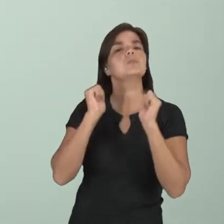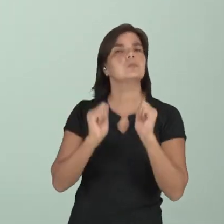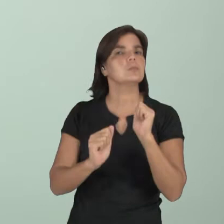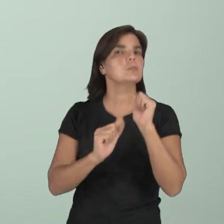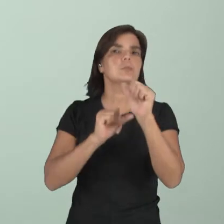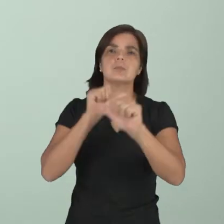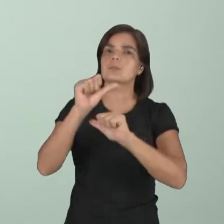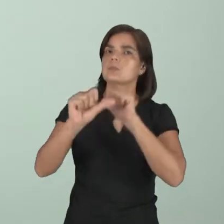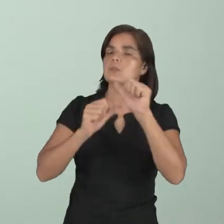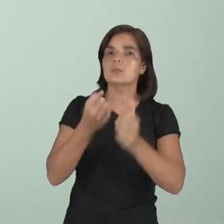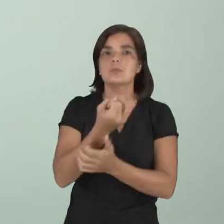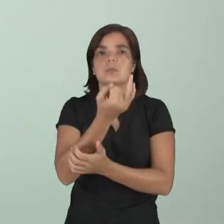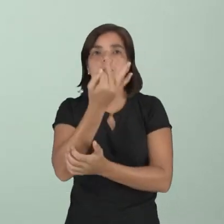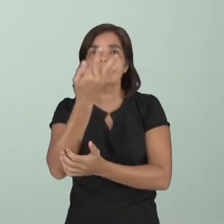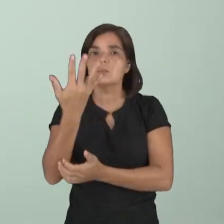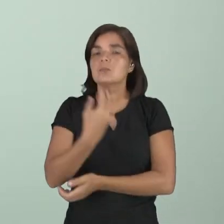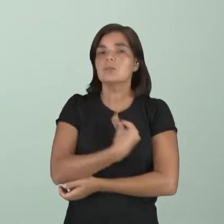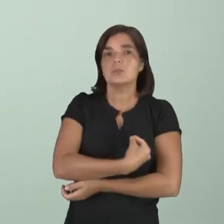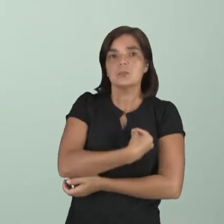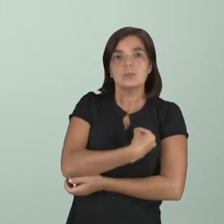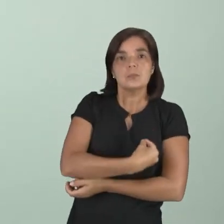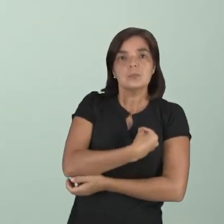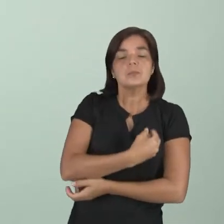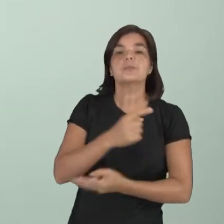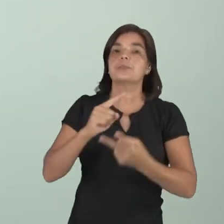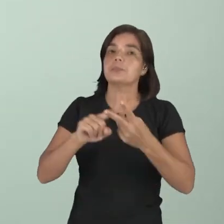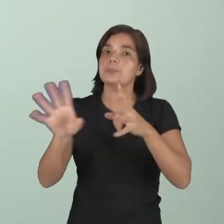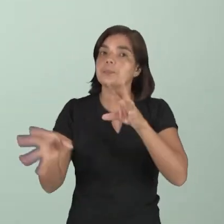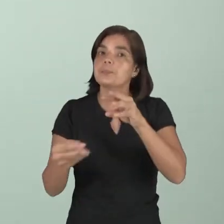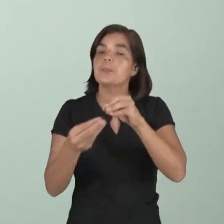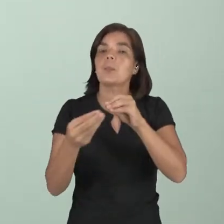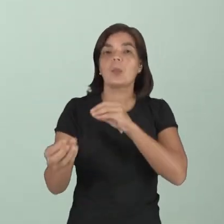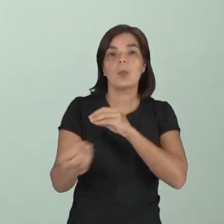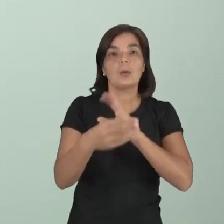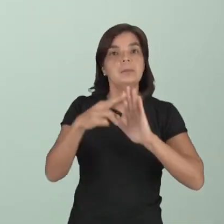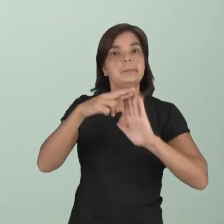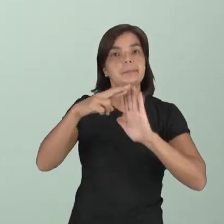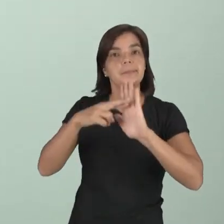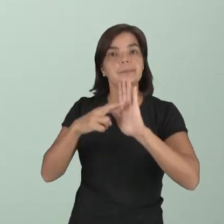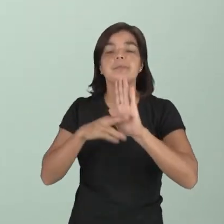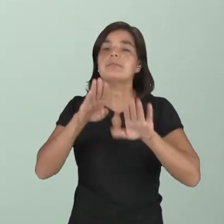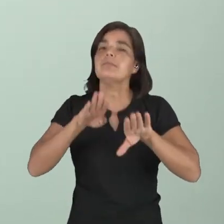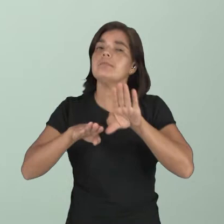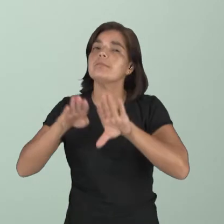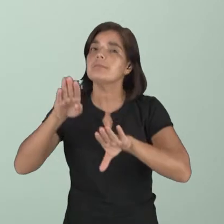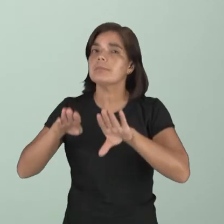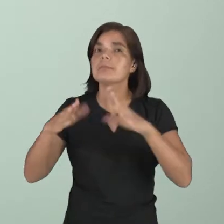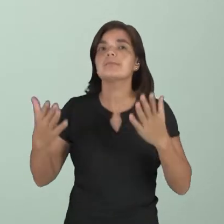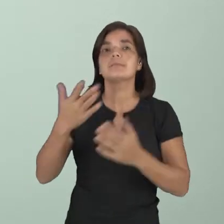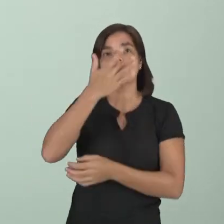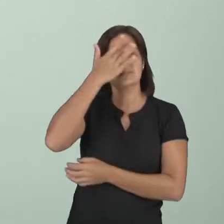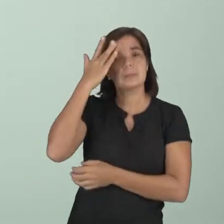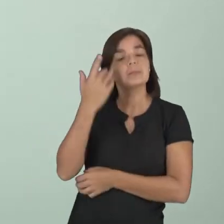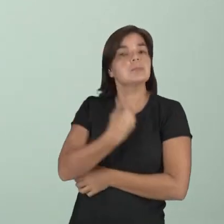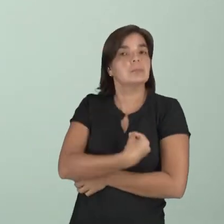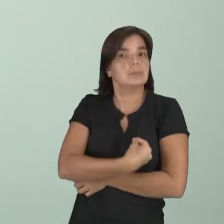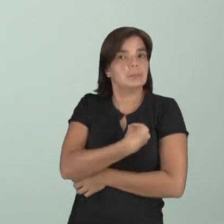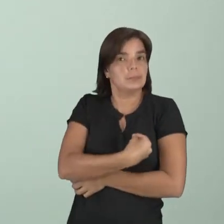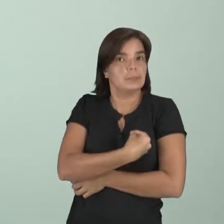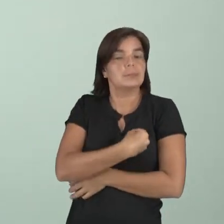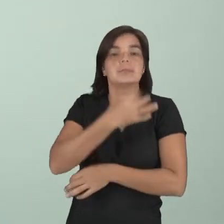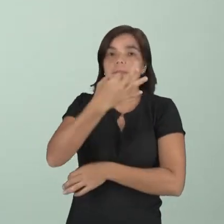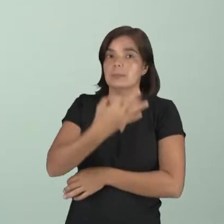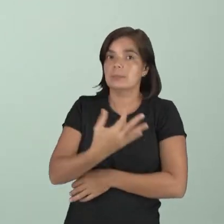regra da quantidade dos participantes, podem inserir novas regras, depende muito das pessoas envolvidas,